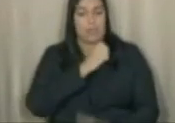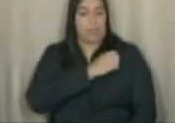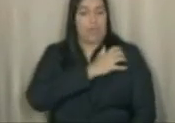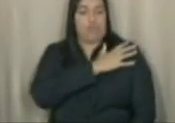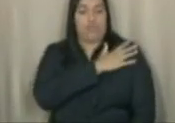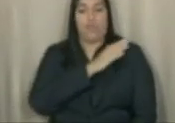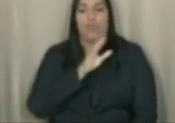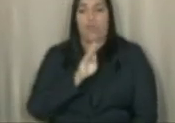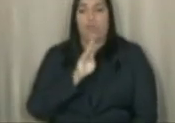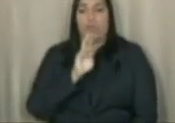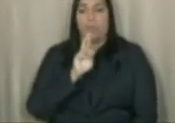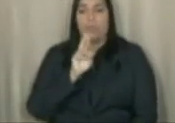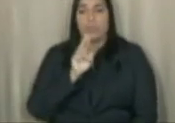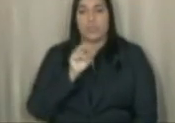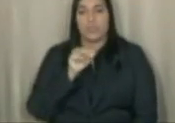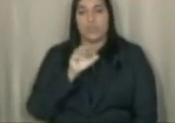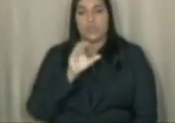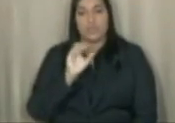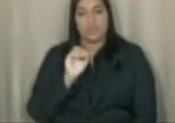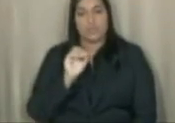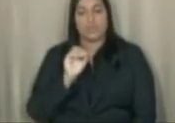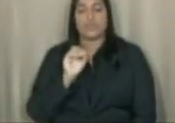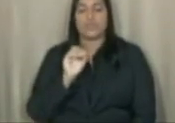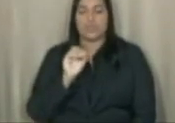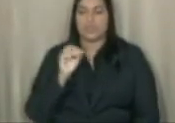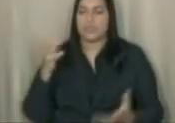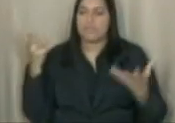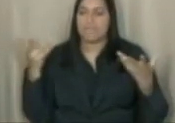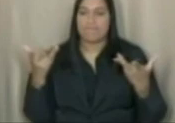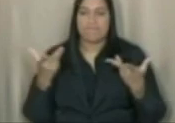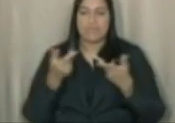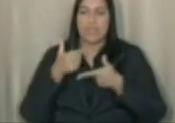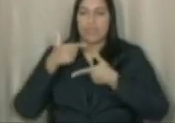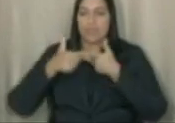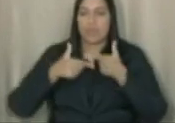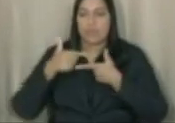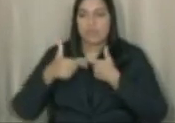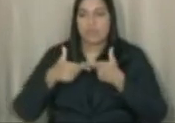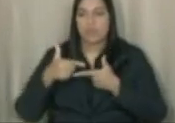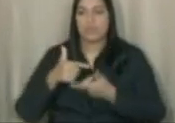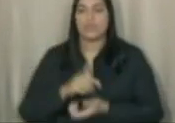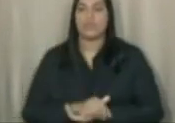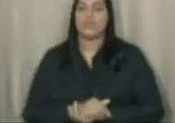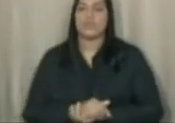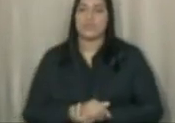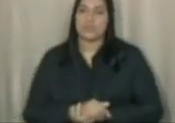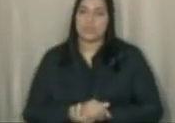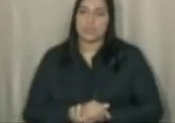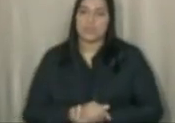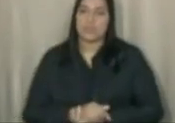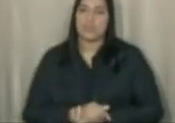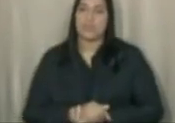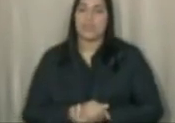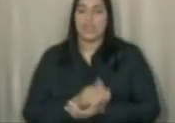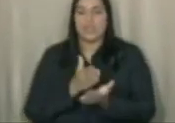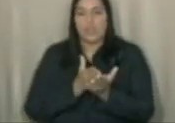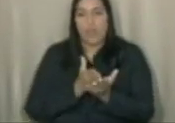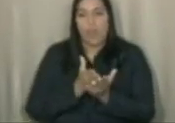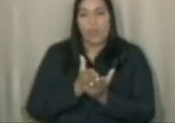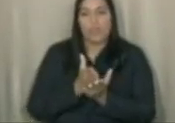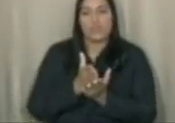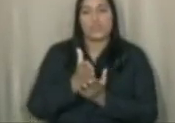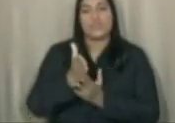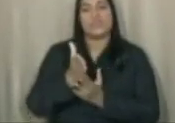Bruno pela pela brilhante atuação pela forma com que ele conduziu